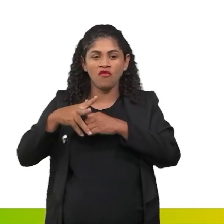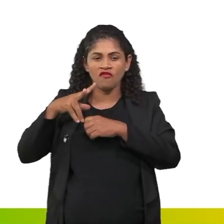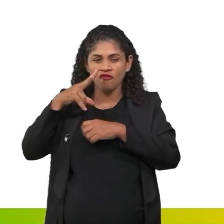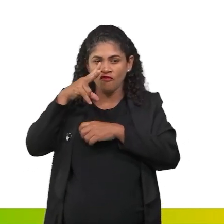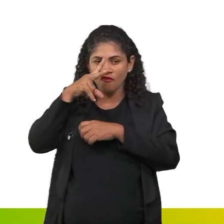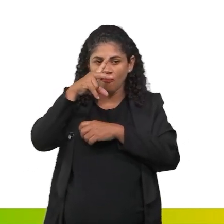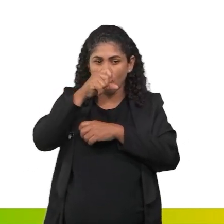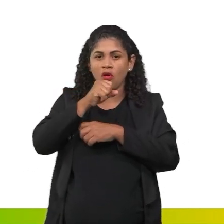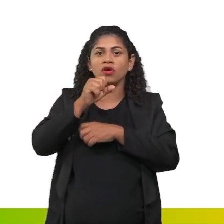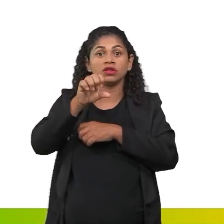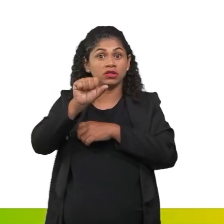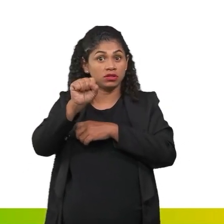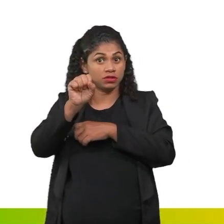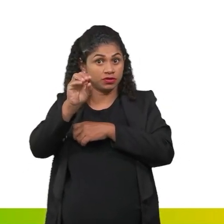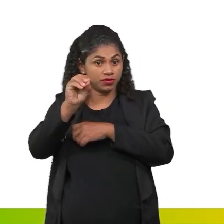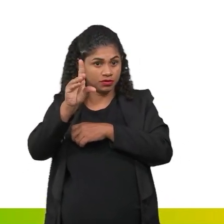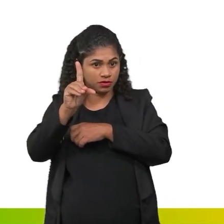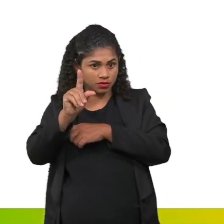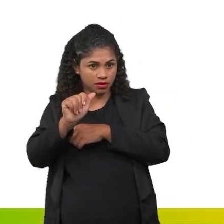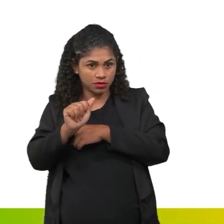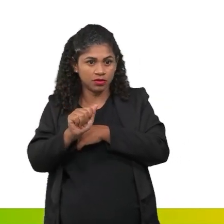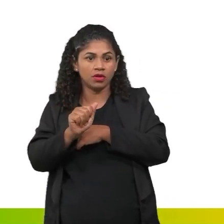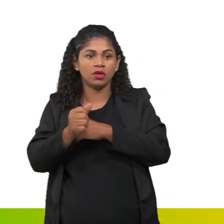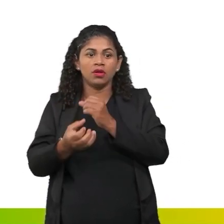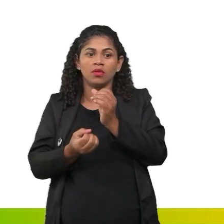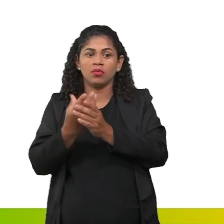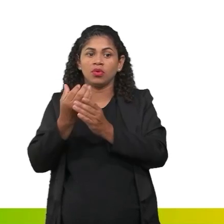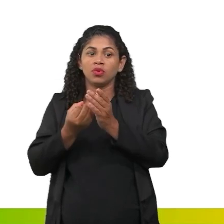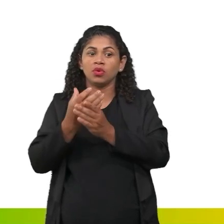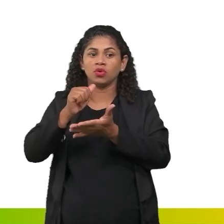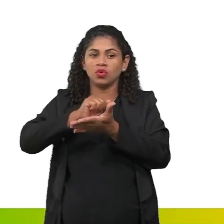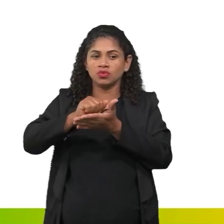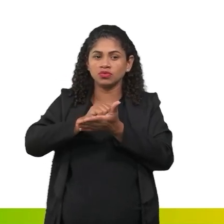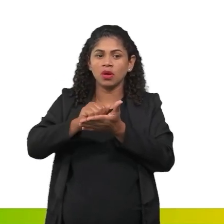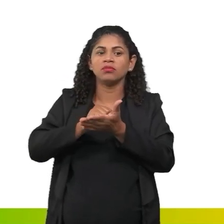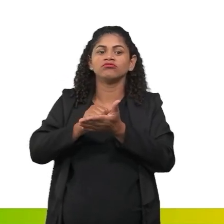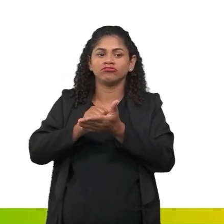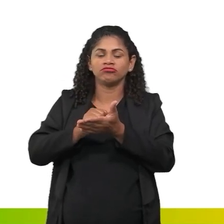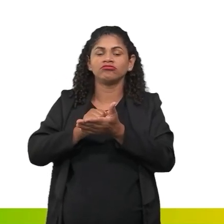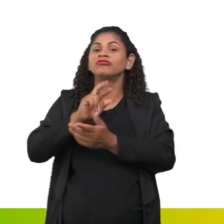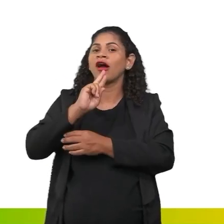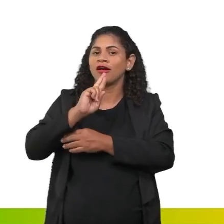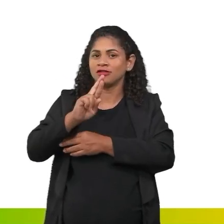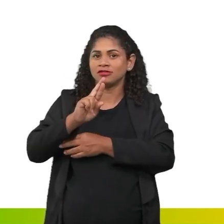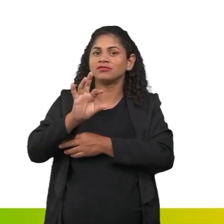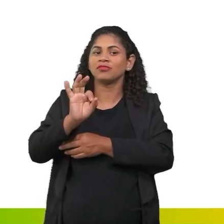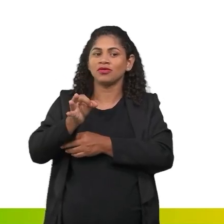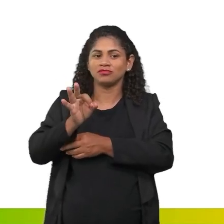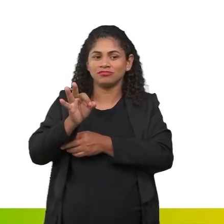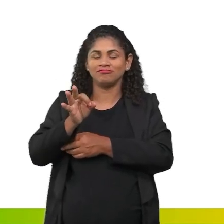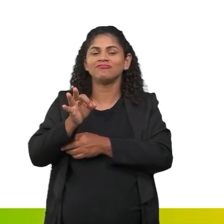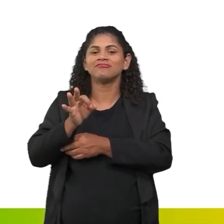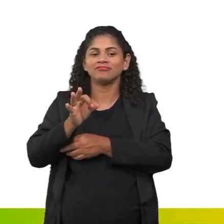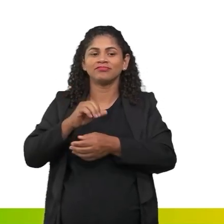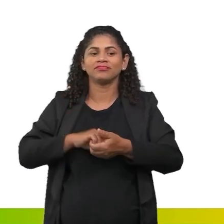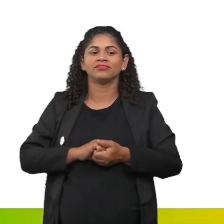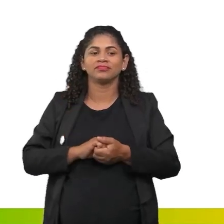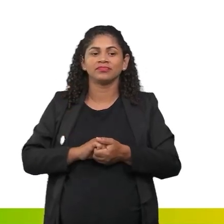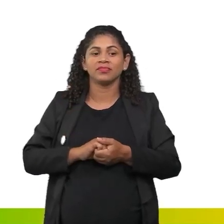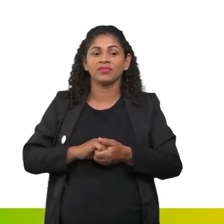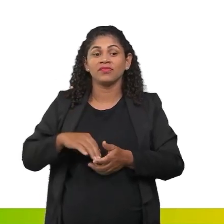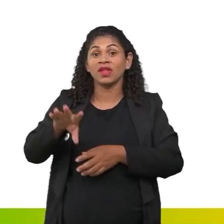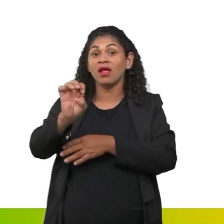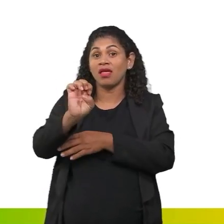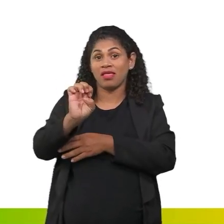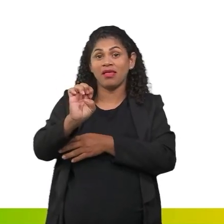e glicerol como produtos. Essa daqui, ó, é a nossa questão correta. E vamos ver aqui a